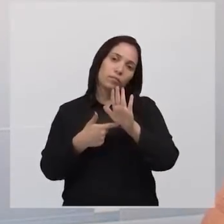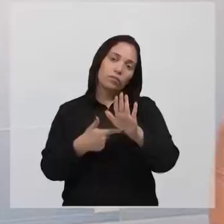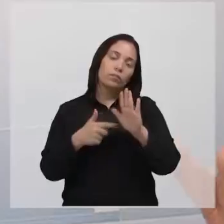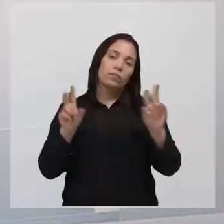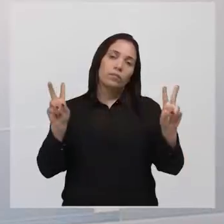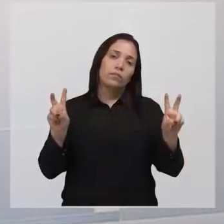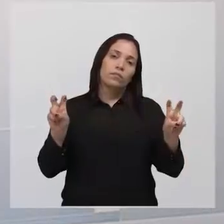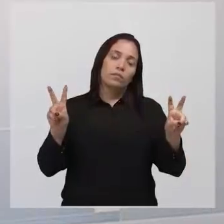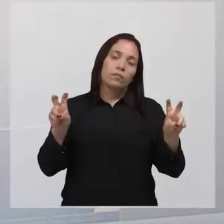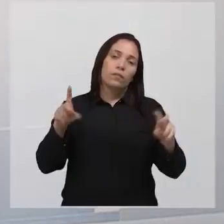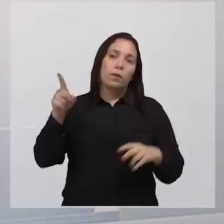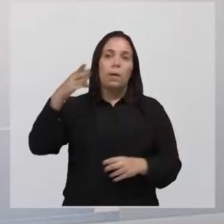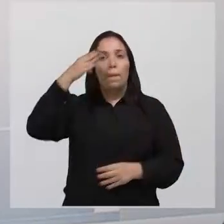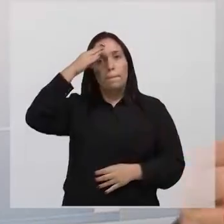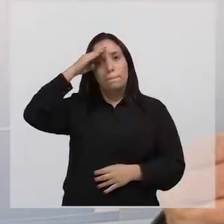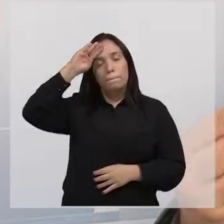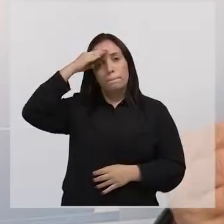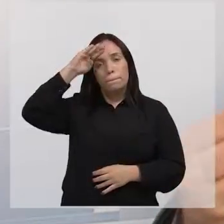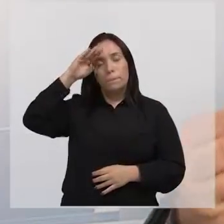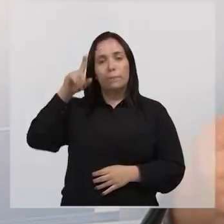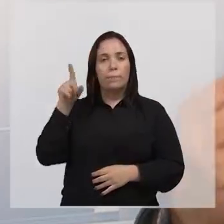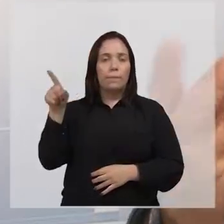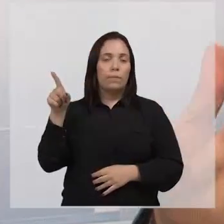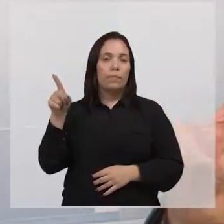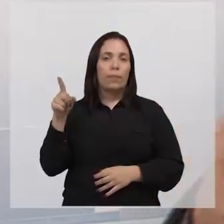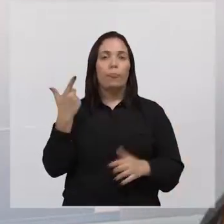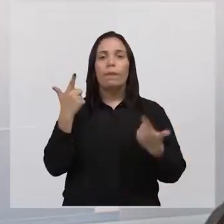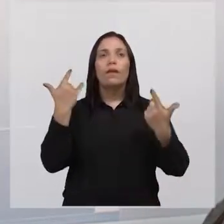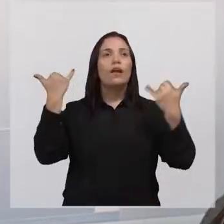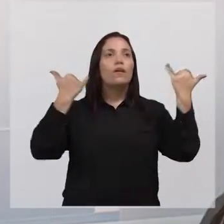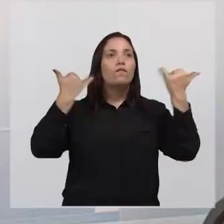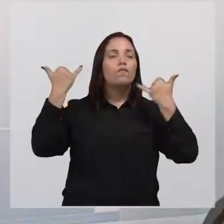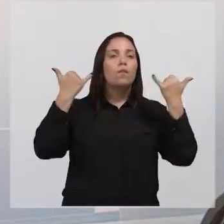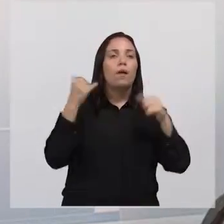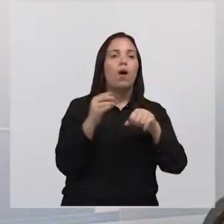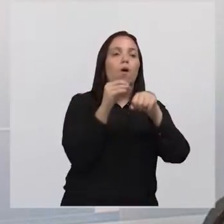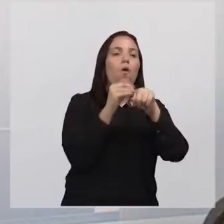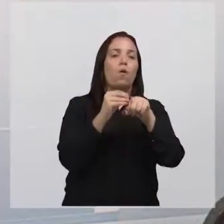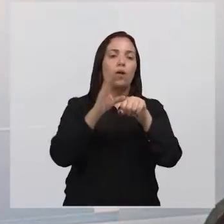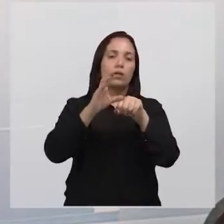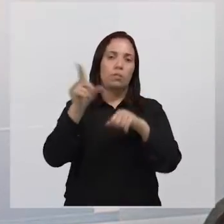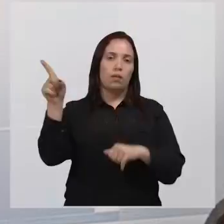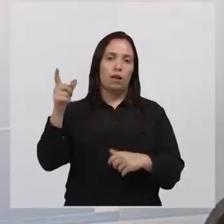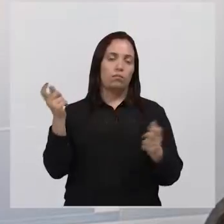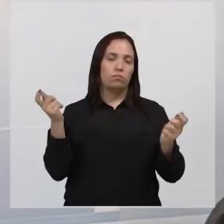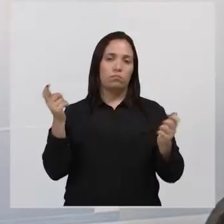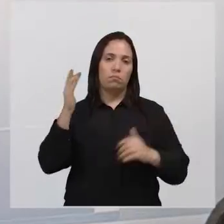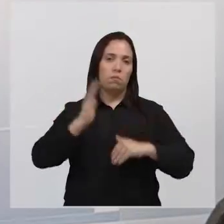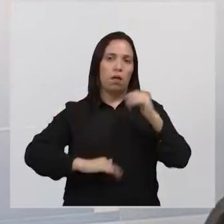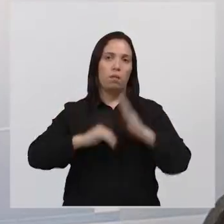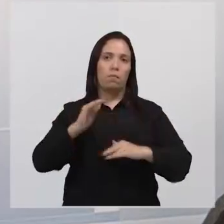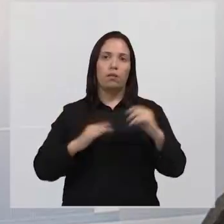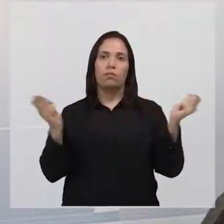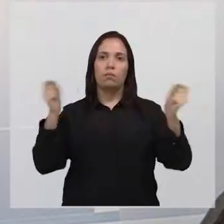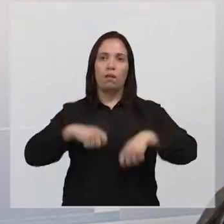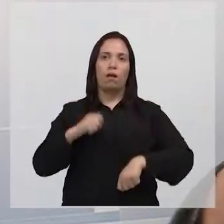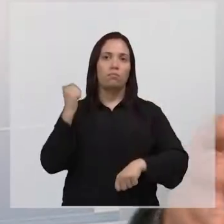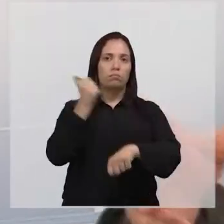que o Jair Bolsonaro não tinha conhecimento e não estaria preparado para governar o país. Mas a